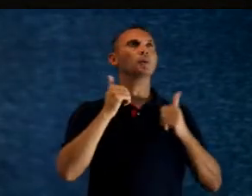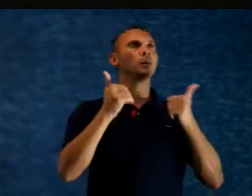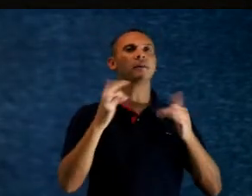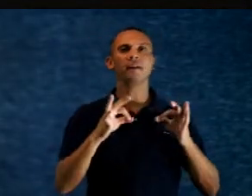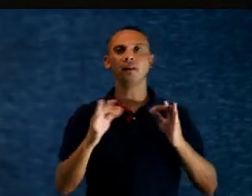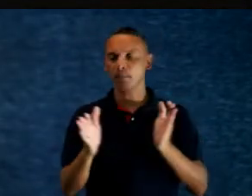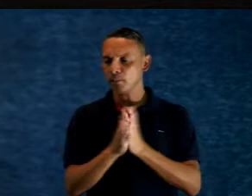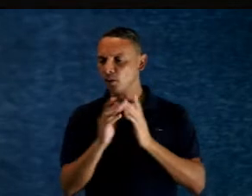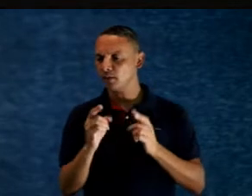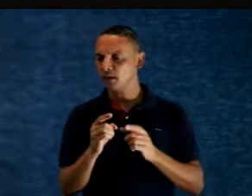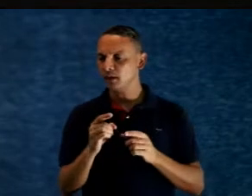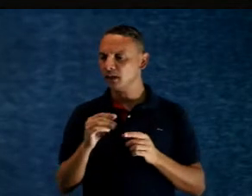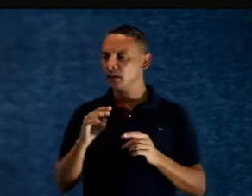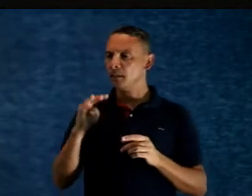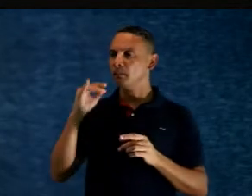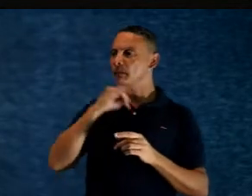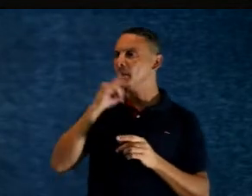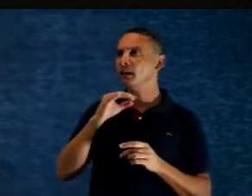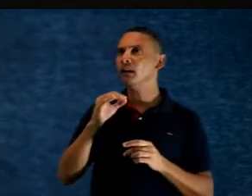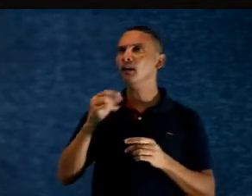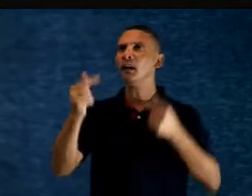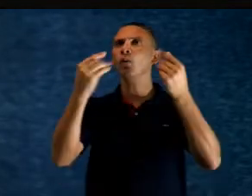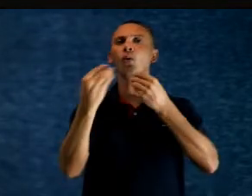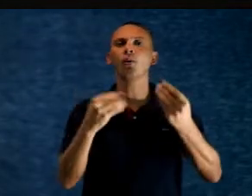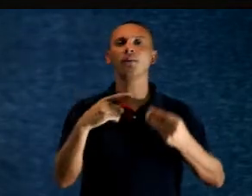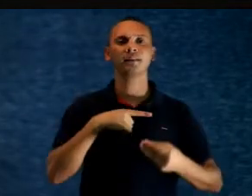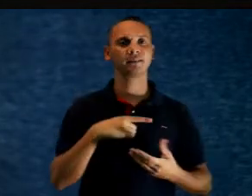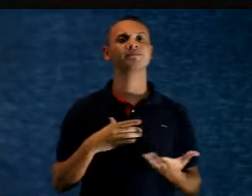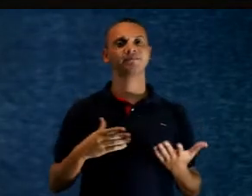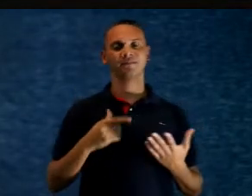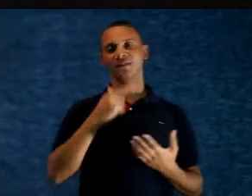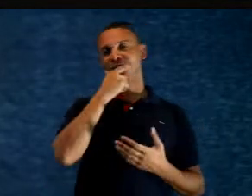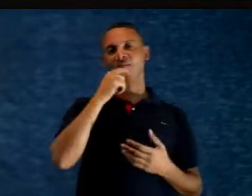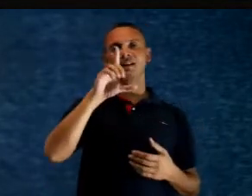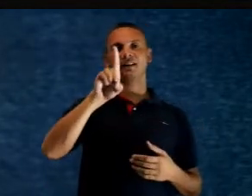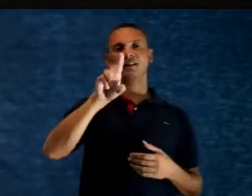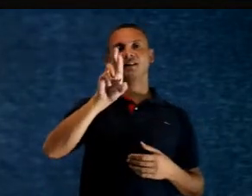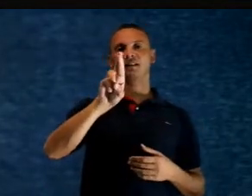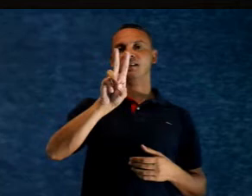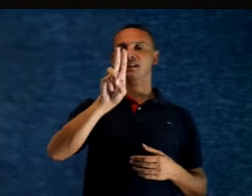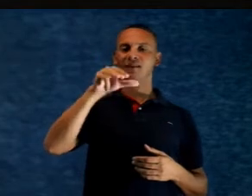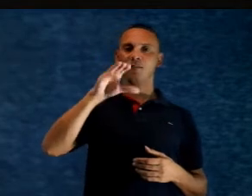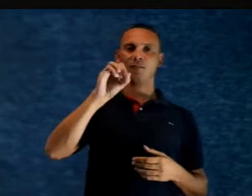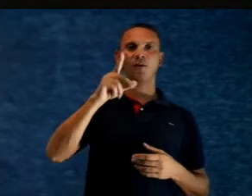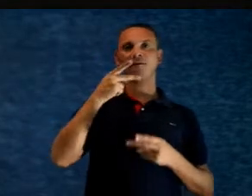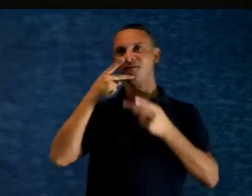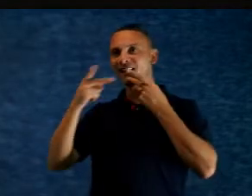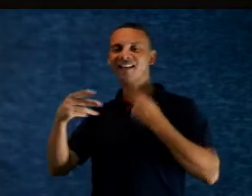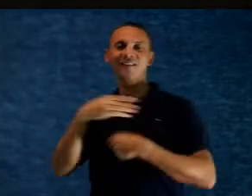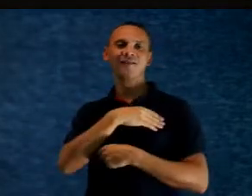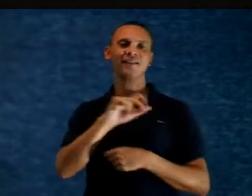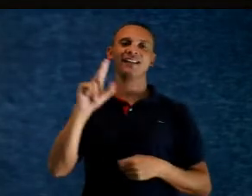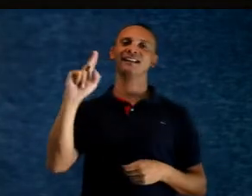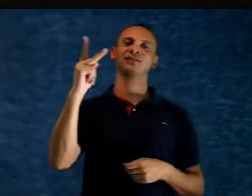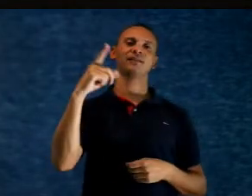igual e sempre diferente. Continuou sendo, através de minha adolescência e depois com meus filhos, que ouviram